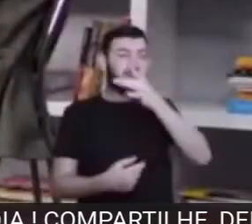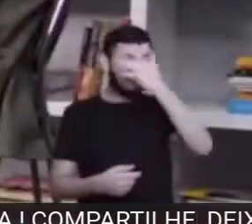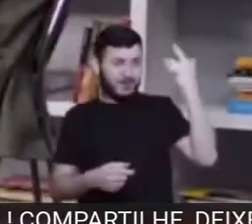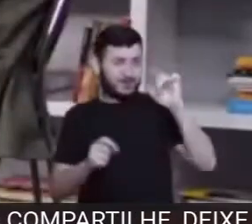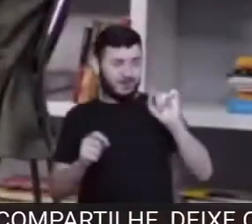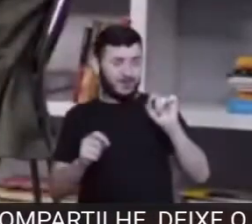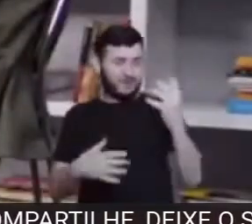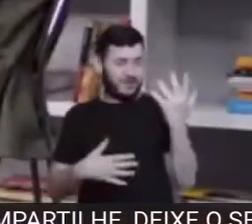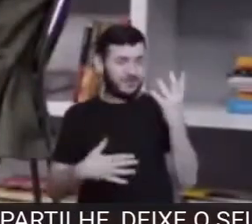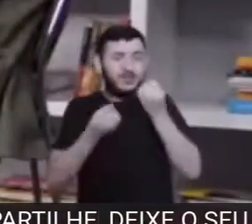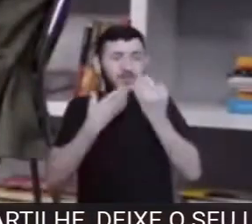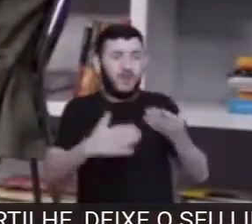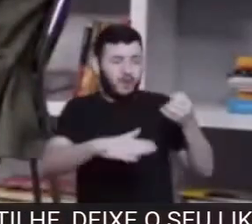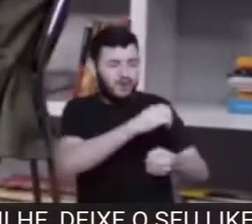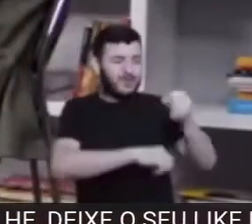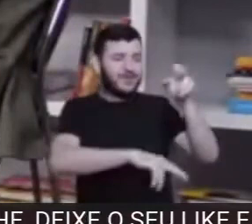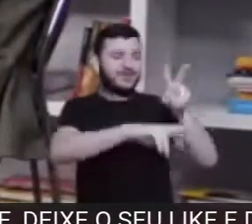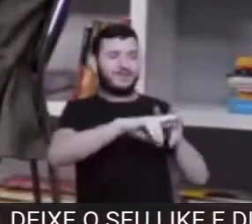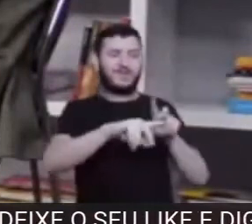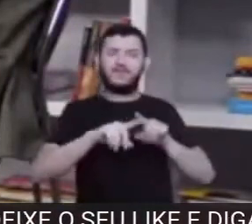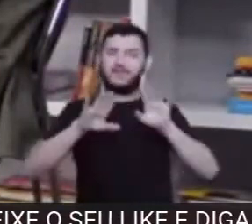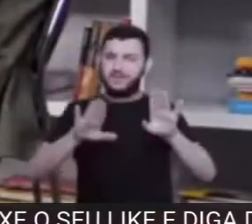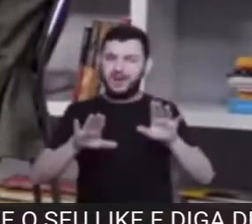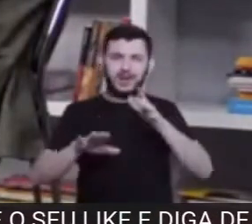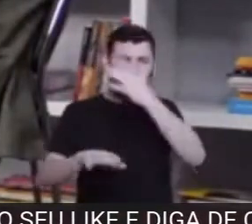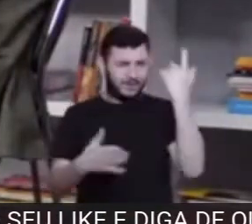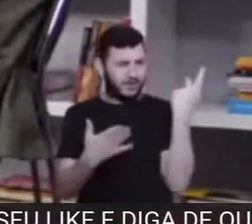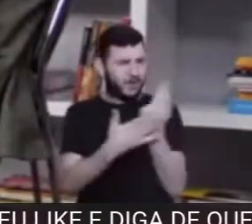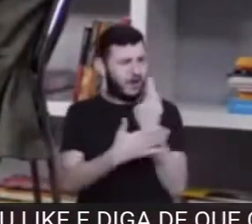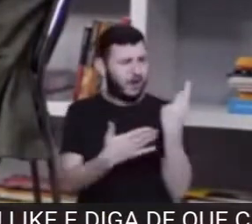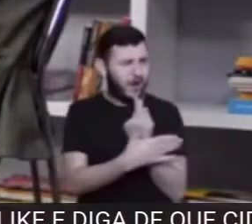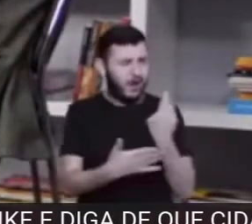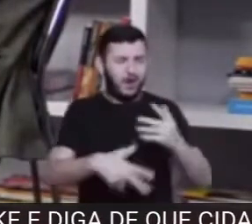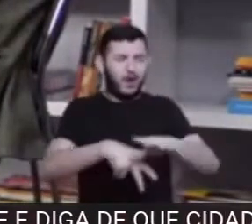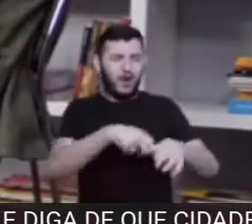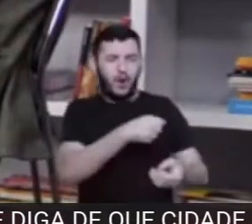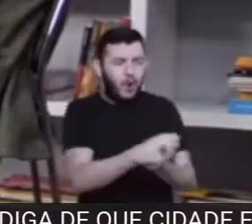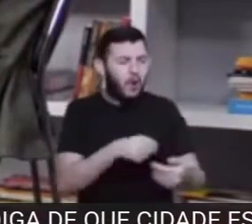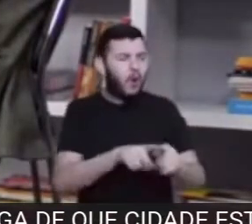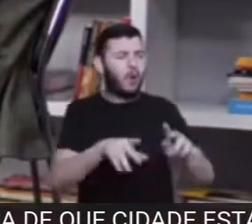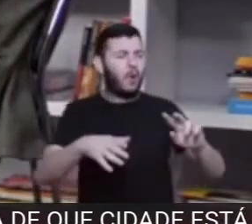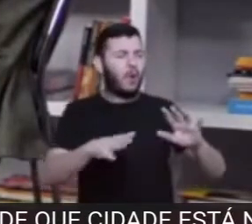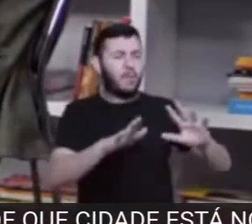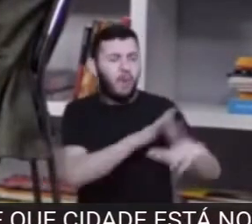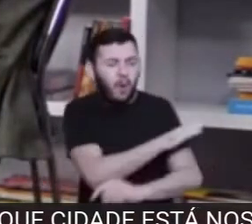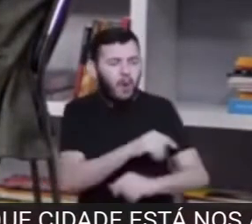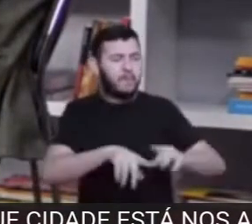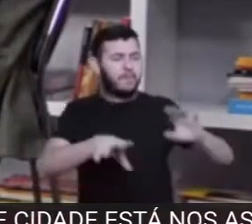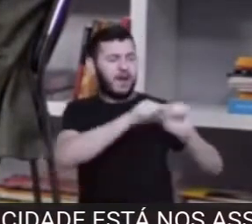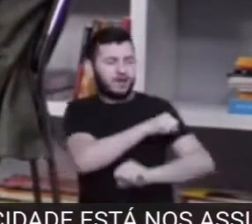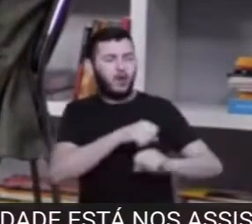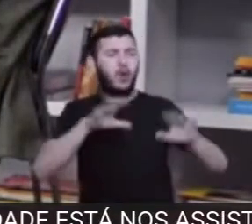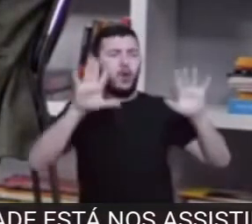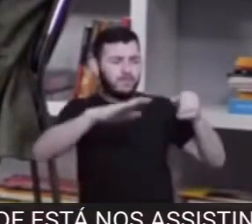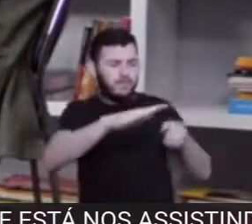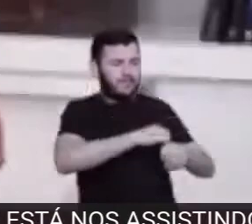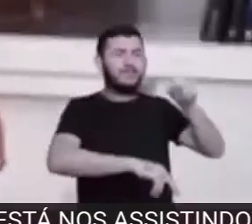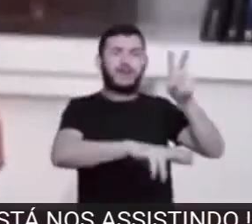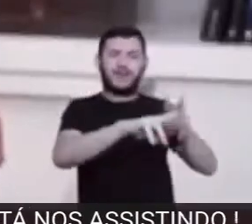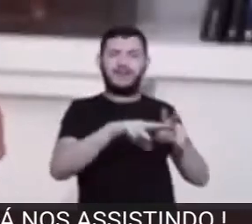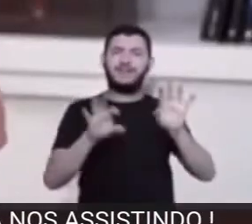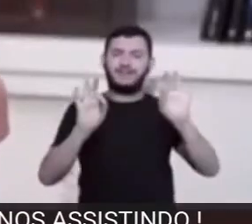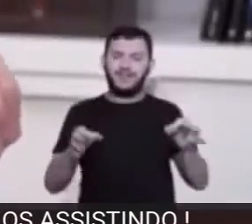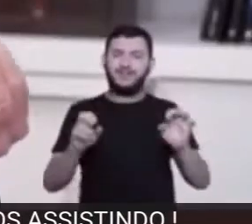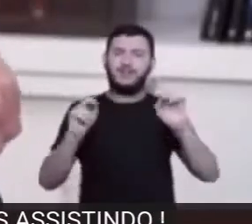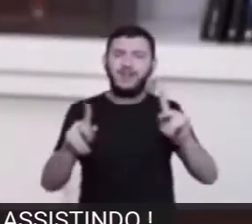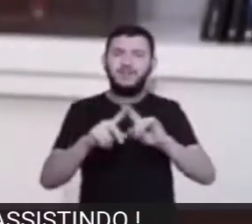que prender todo mundo que errou, tem que prender todo mundo que roubou, tem que prender todo mundo que matou. Agora, se a gente não discutir